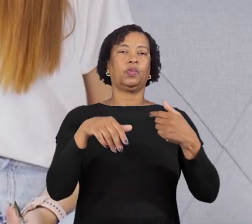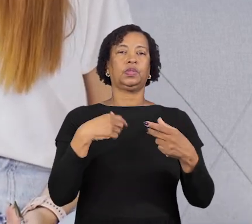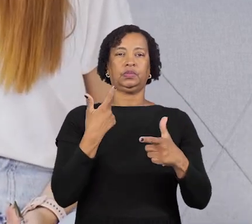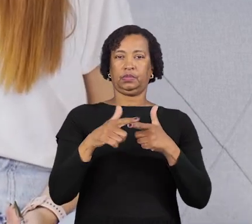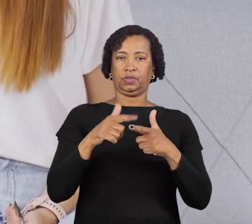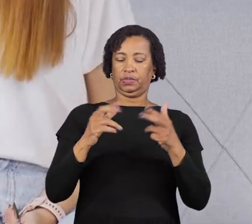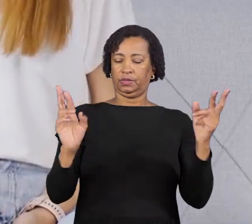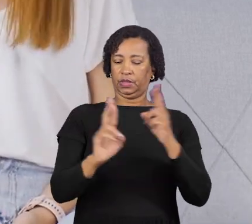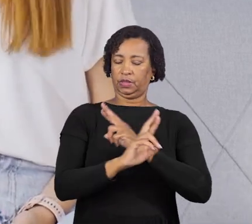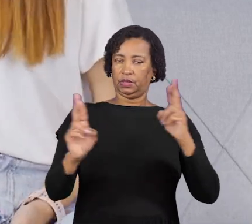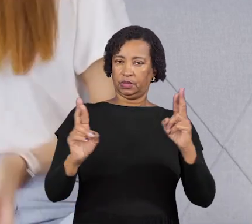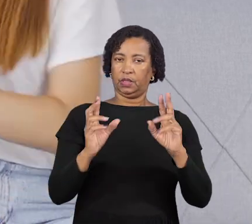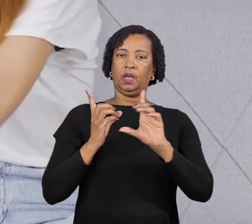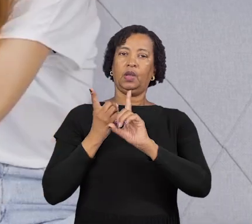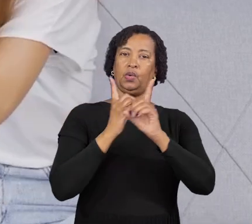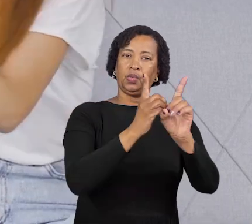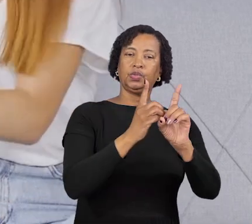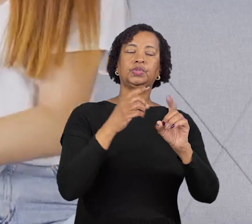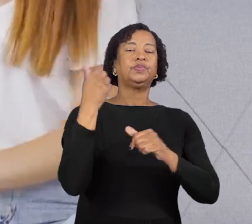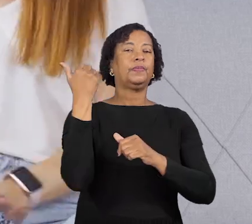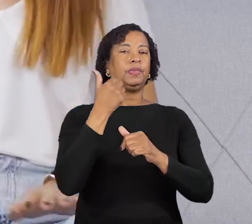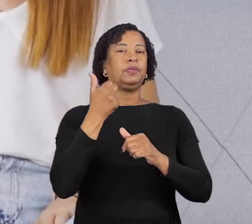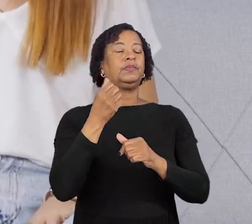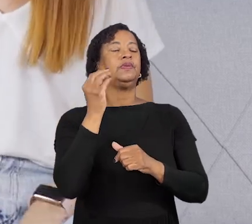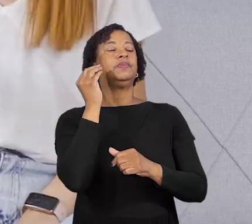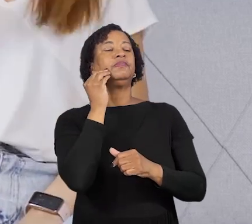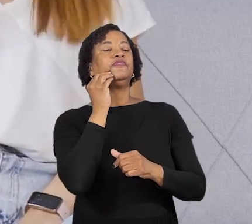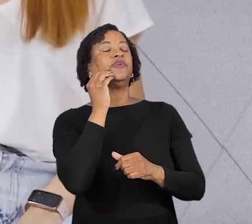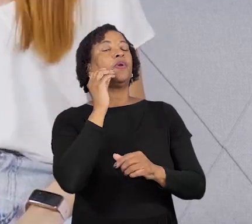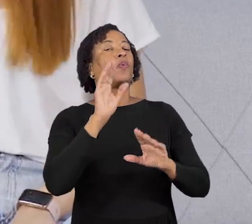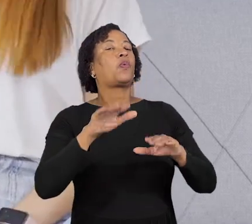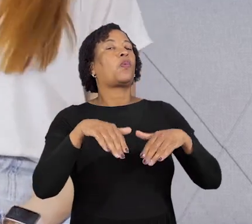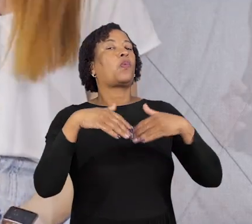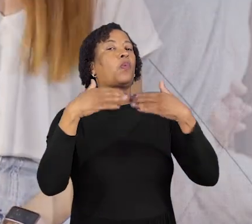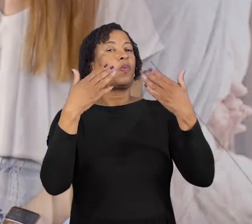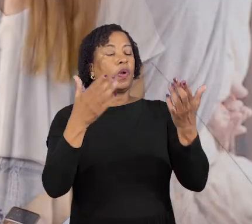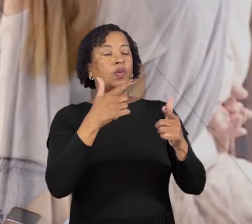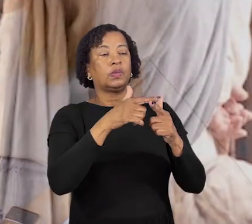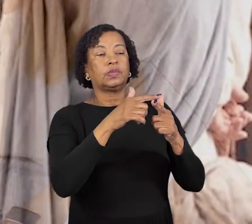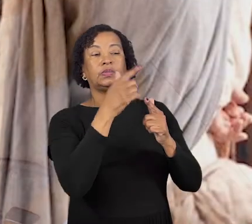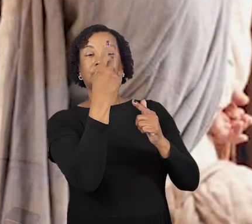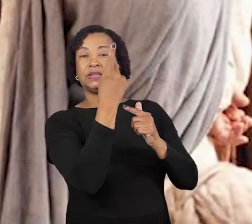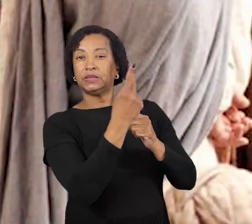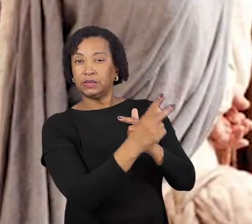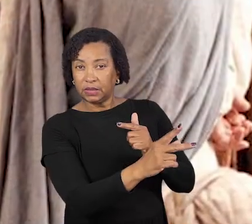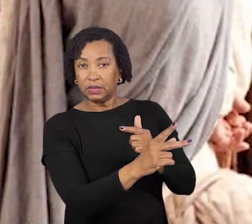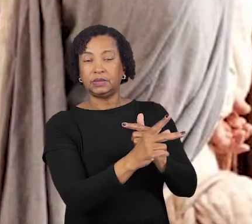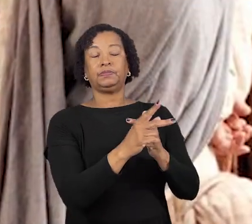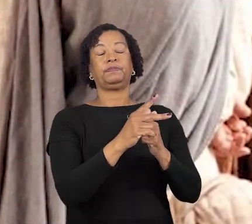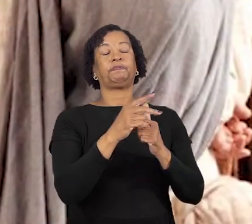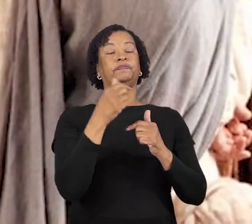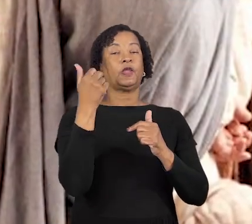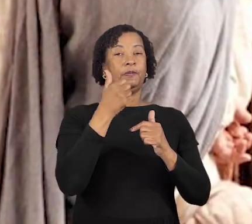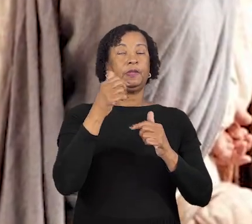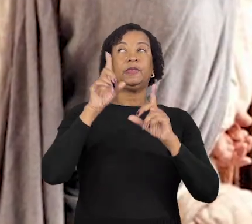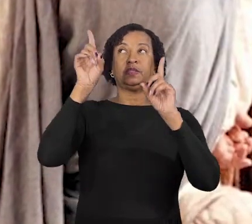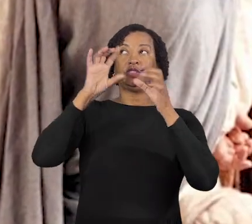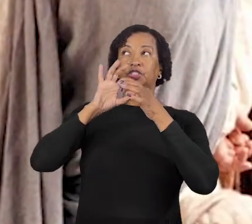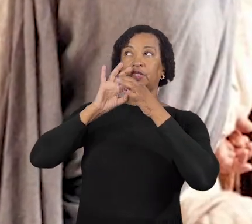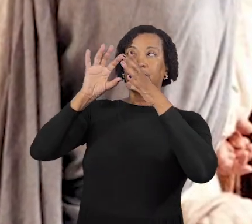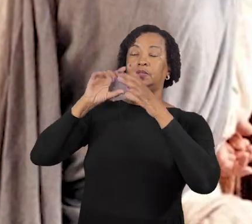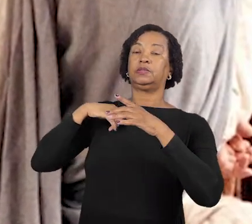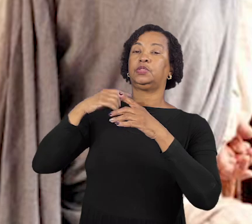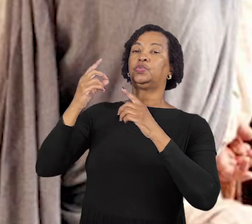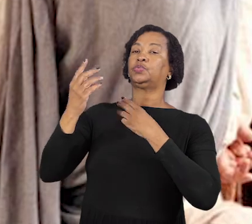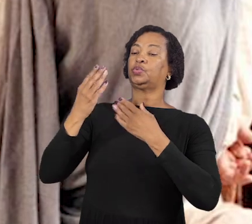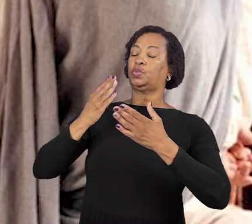de relacionamento, um discípulo tem que primeiro ver qual é sua parte nele. Devemos deixar que Deus nos trate primeiro antes de